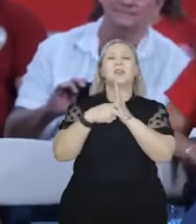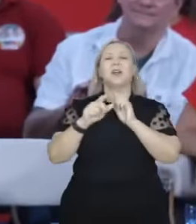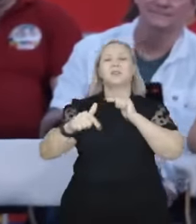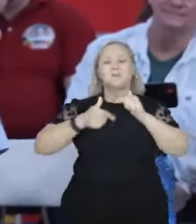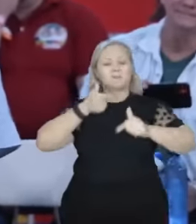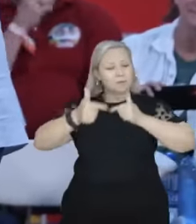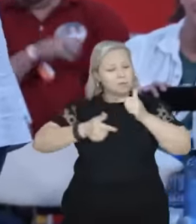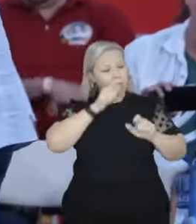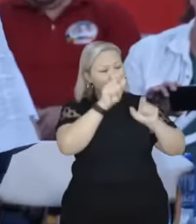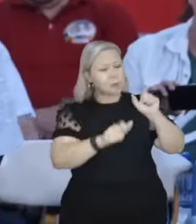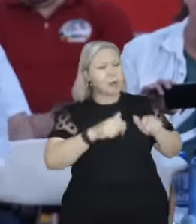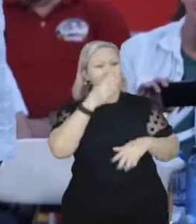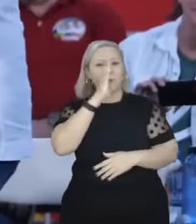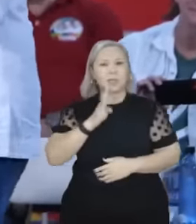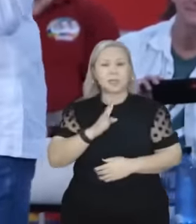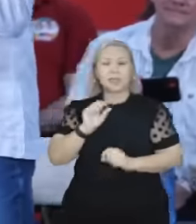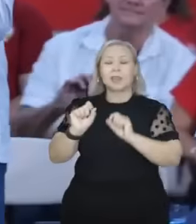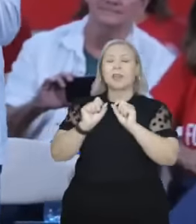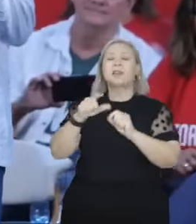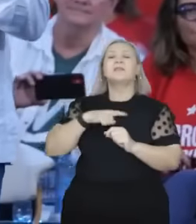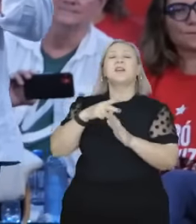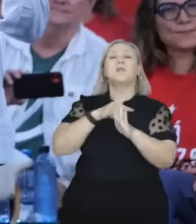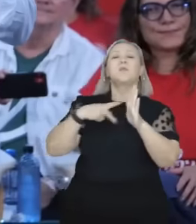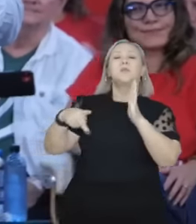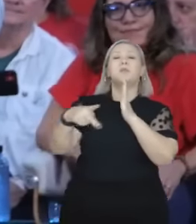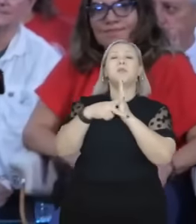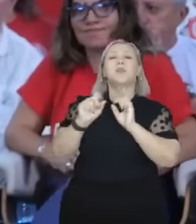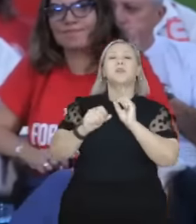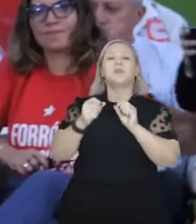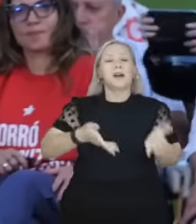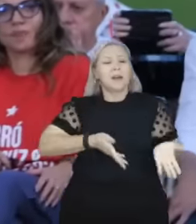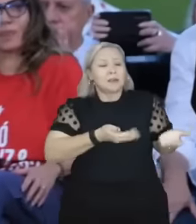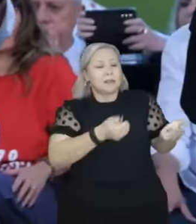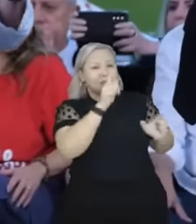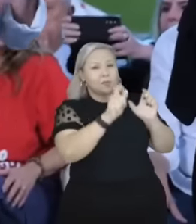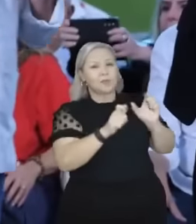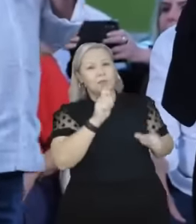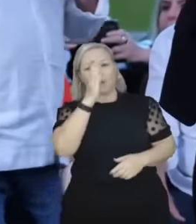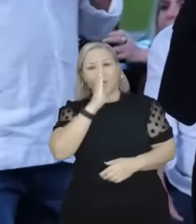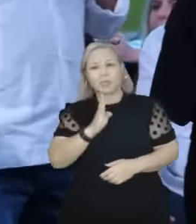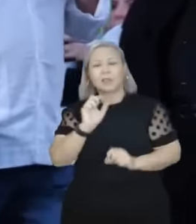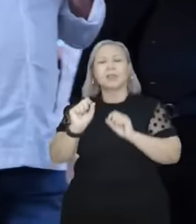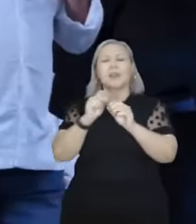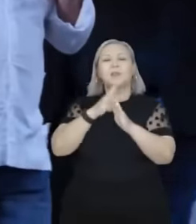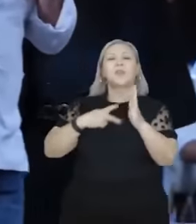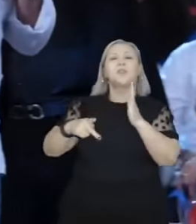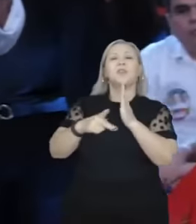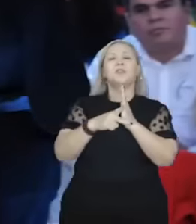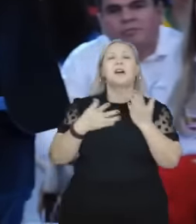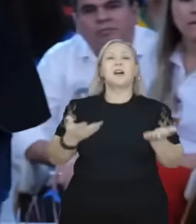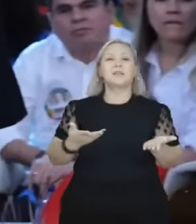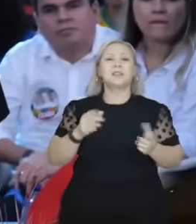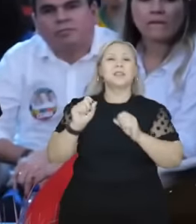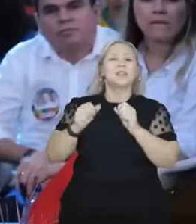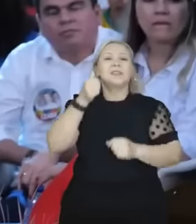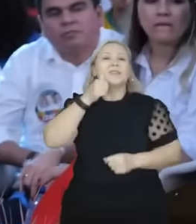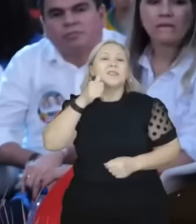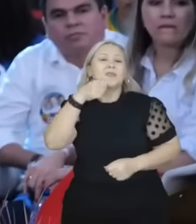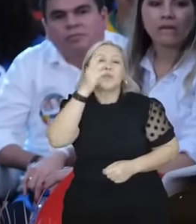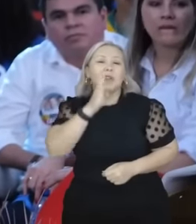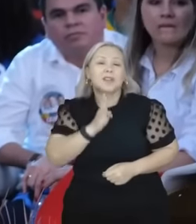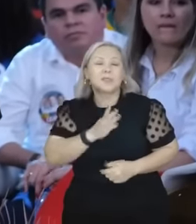ter prioridade é a juventude brasileira. Quem vai ter prioridade são as mulheres brasileiras. Porque não